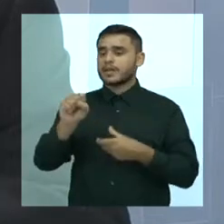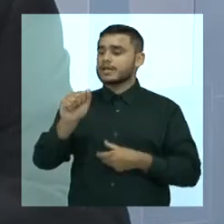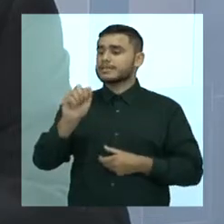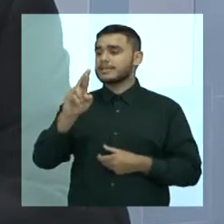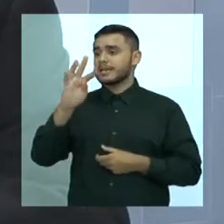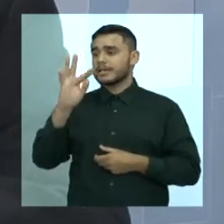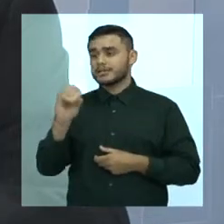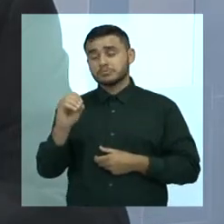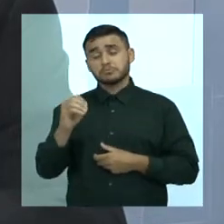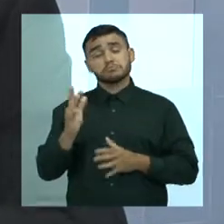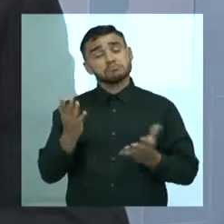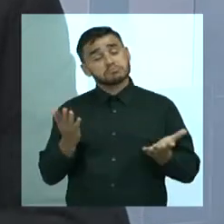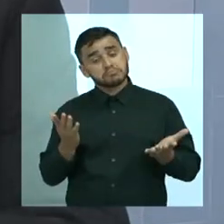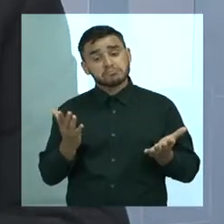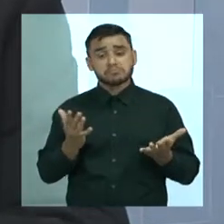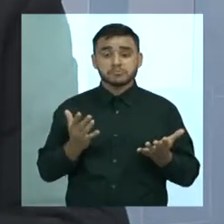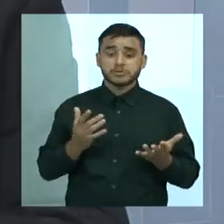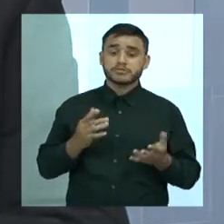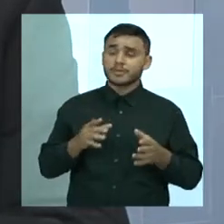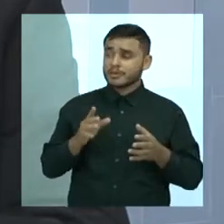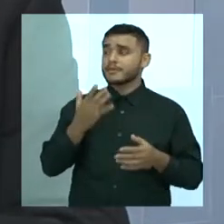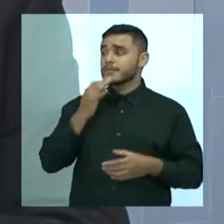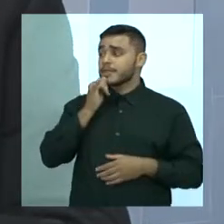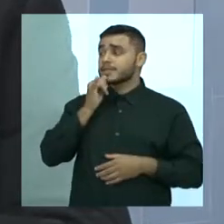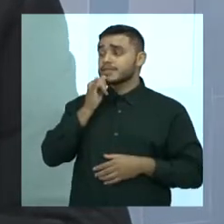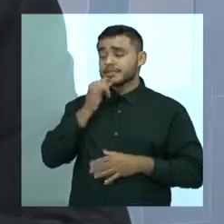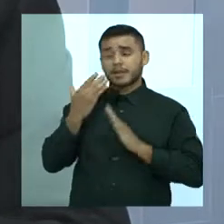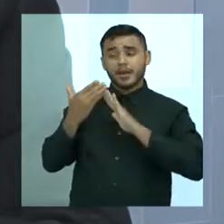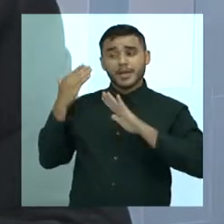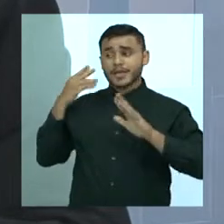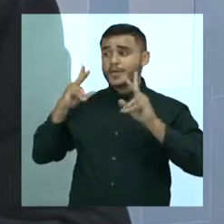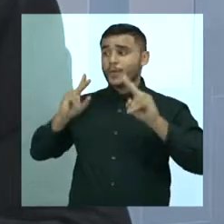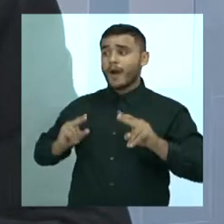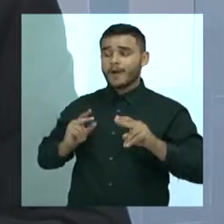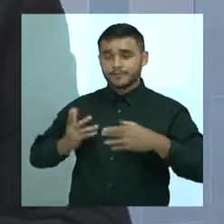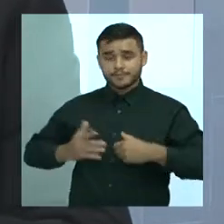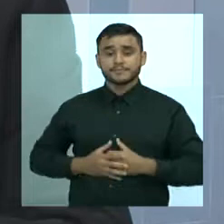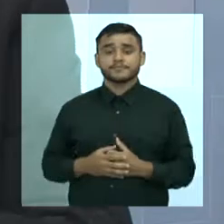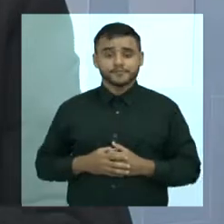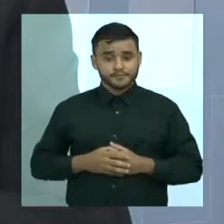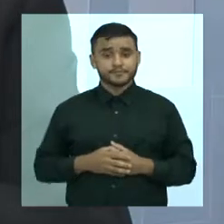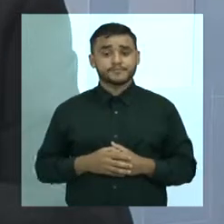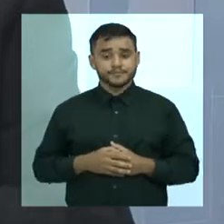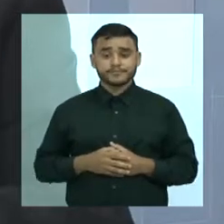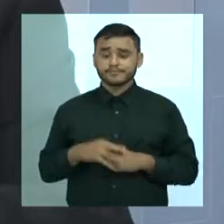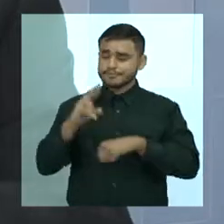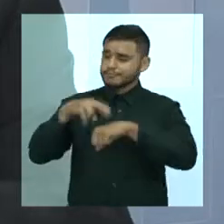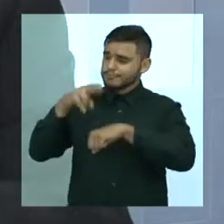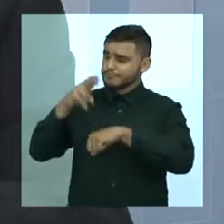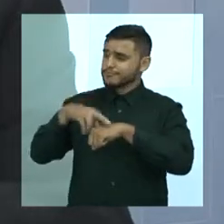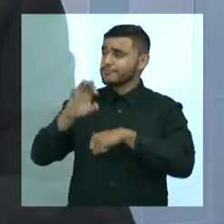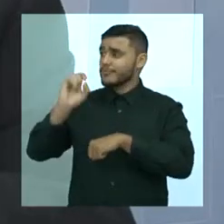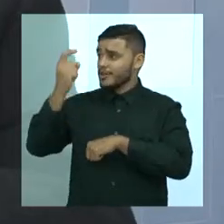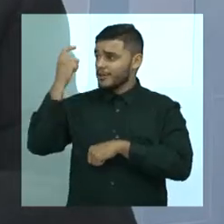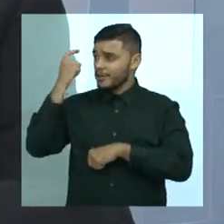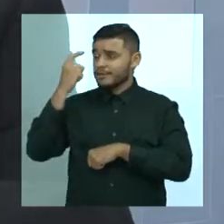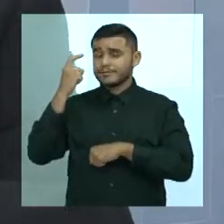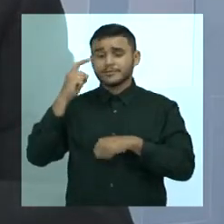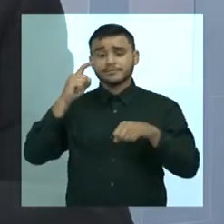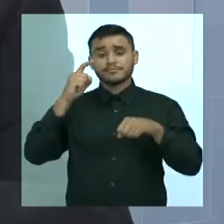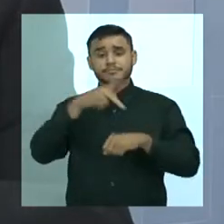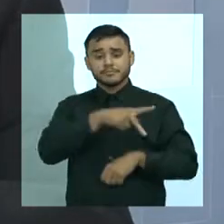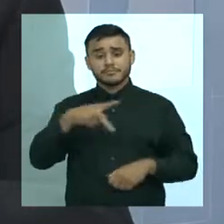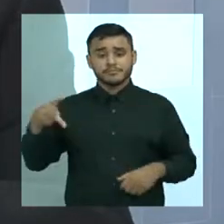os dois exemplos de Cid Gomes e Roberto Cláudio. A presidência da Assembleia é uma vitrine.